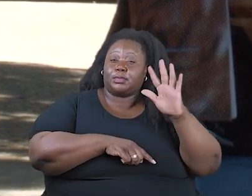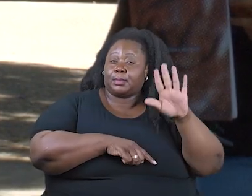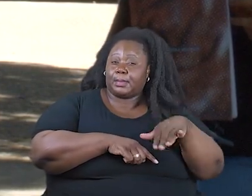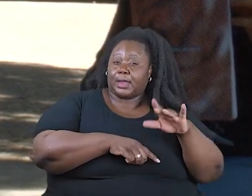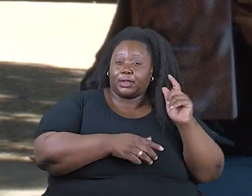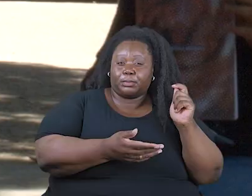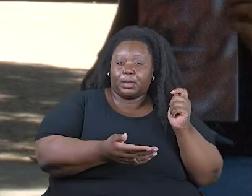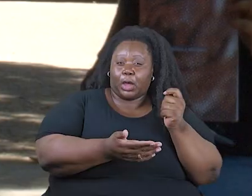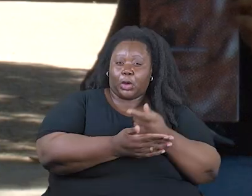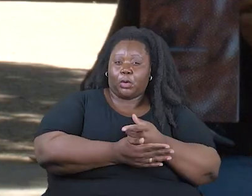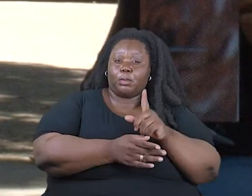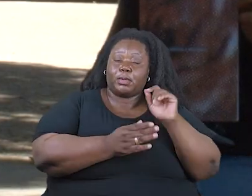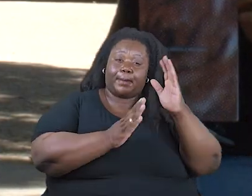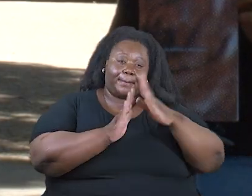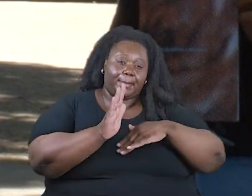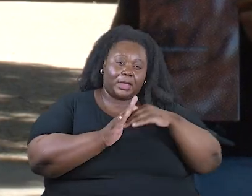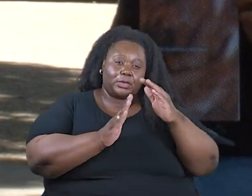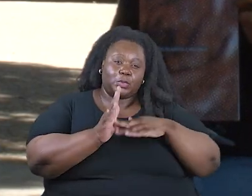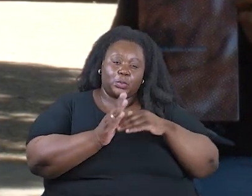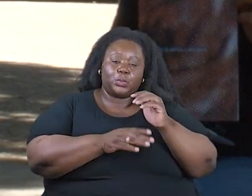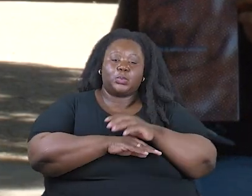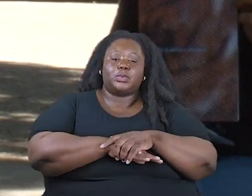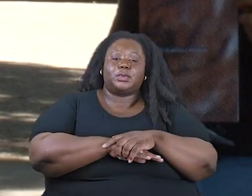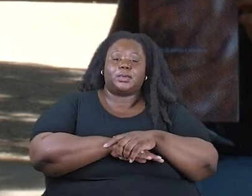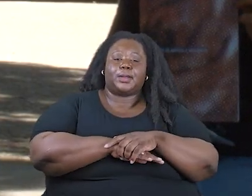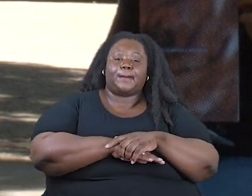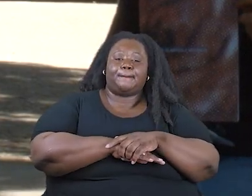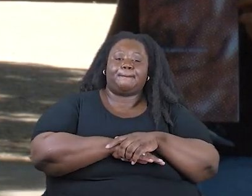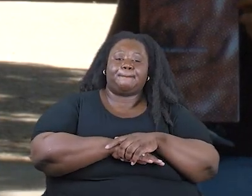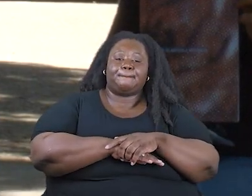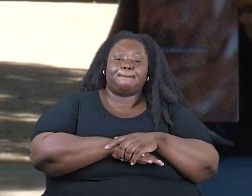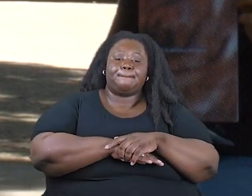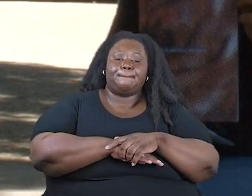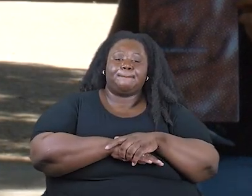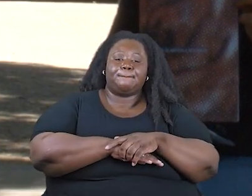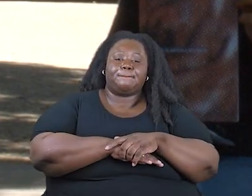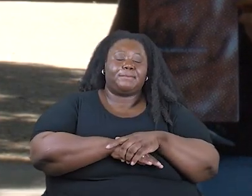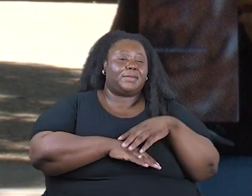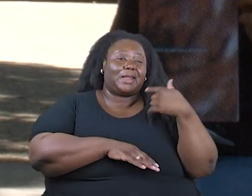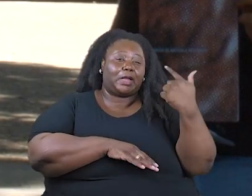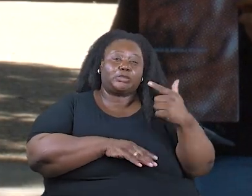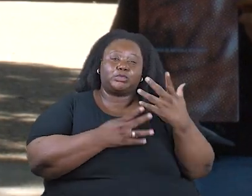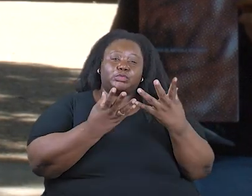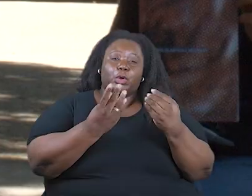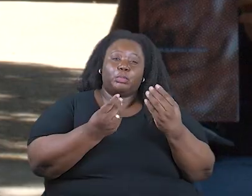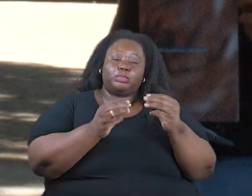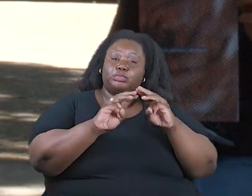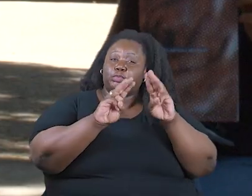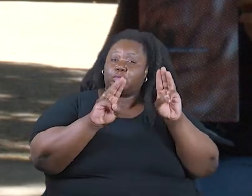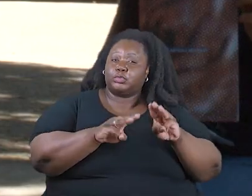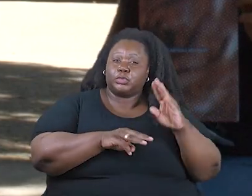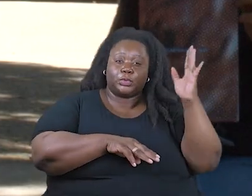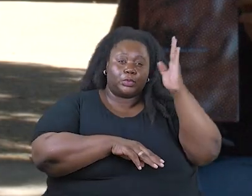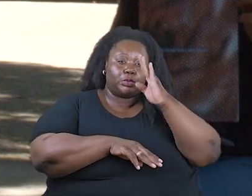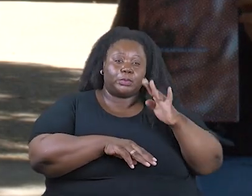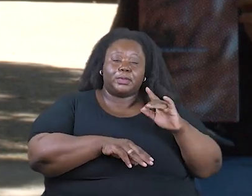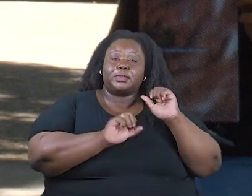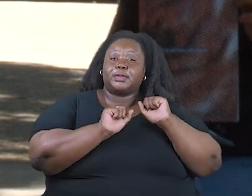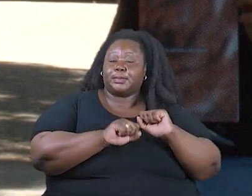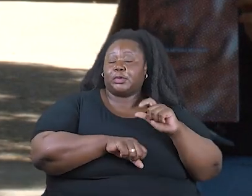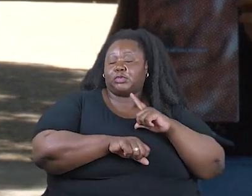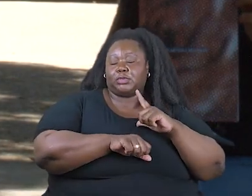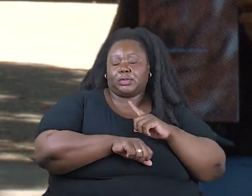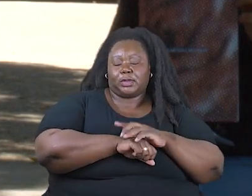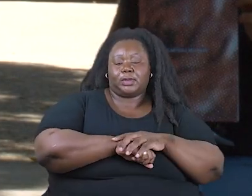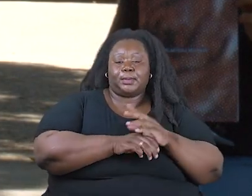comprar do que uma pintura, do que uma escultura, não tem muitos museus brasileiros que possuem múltiplos